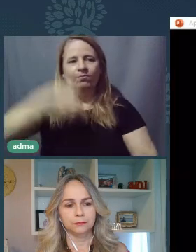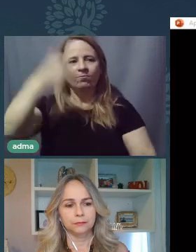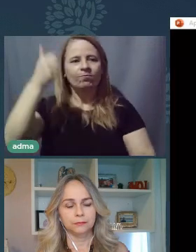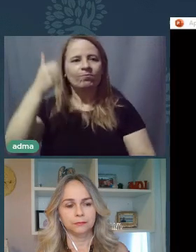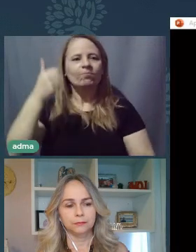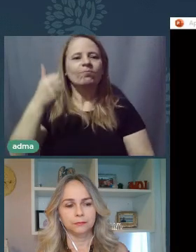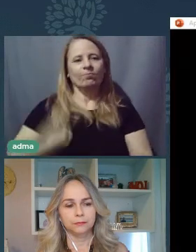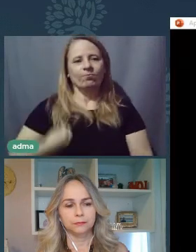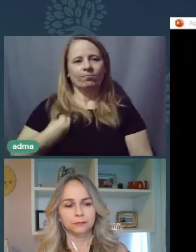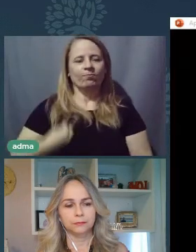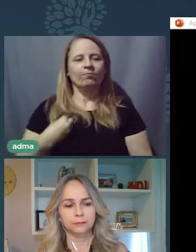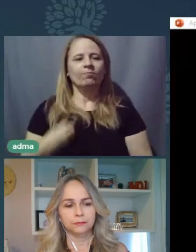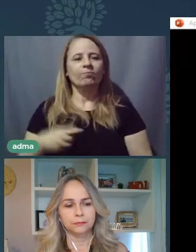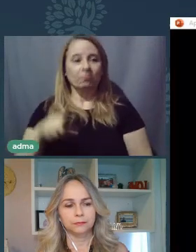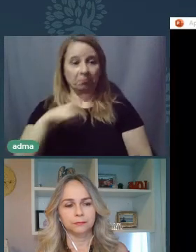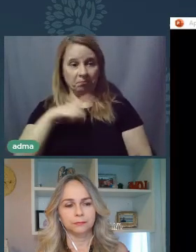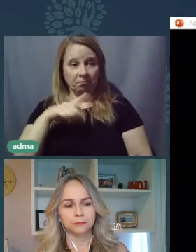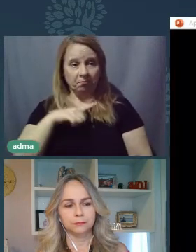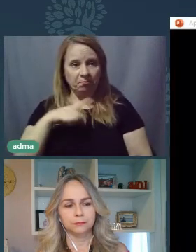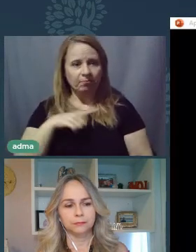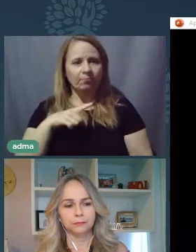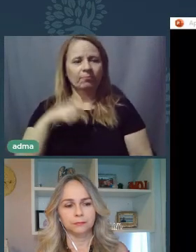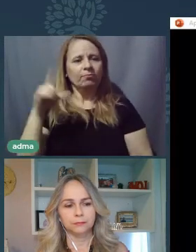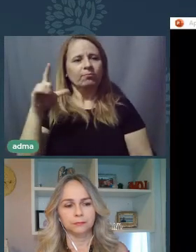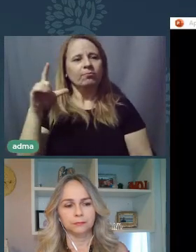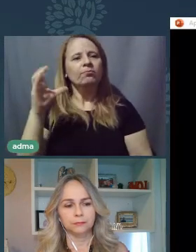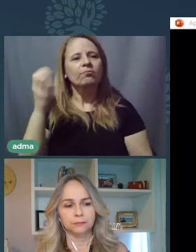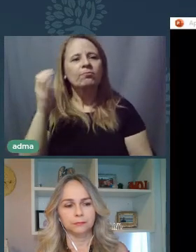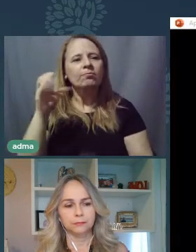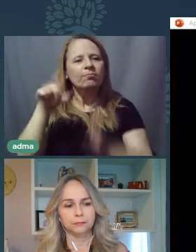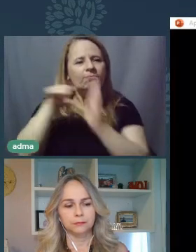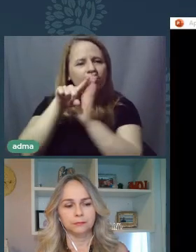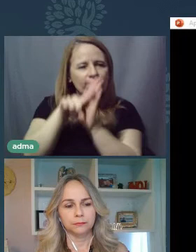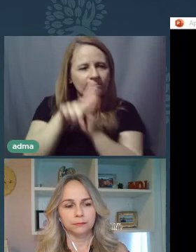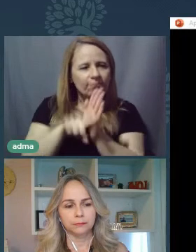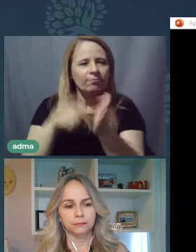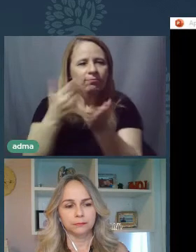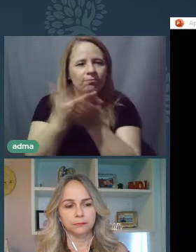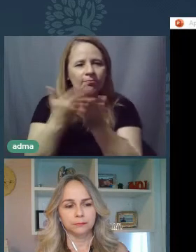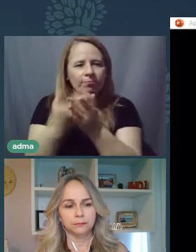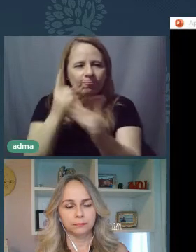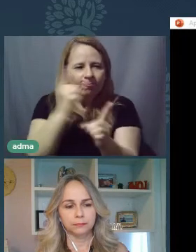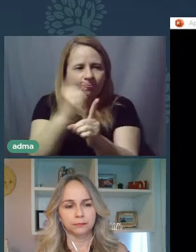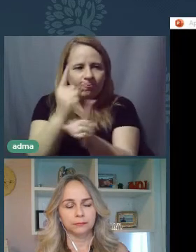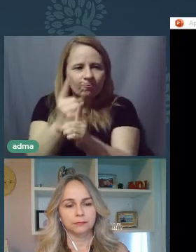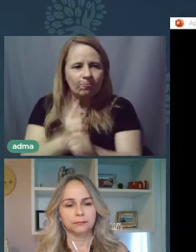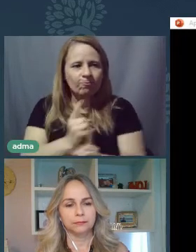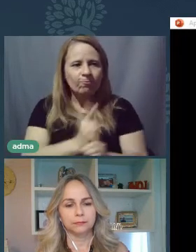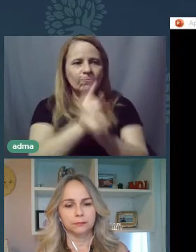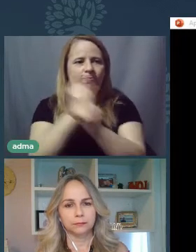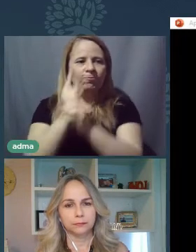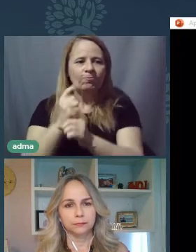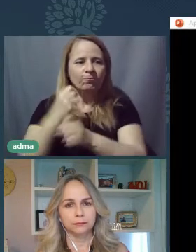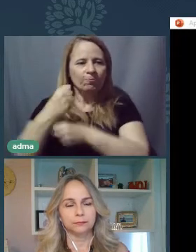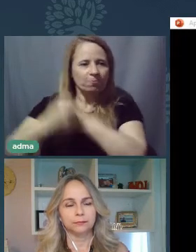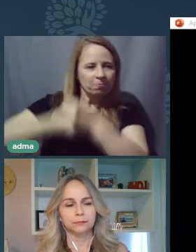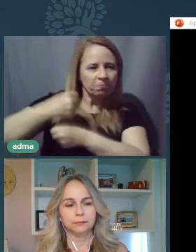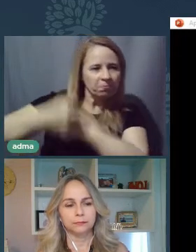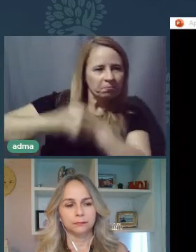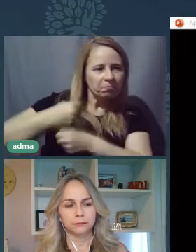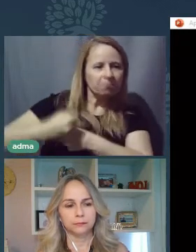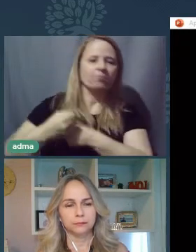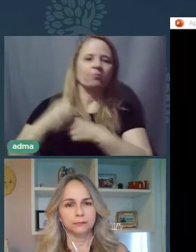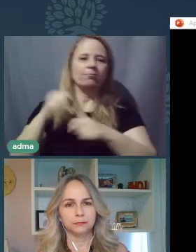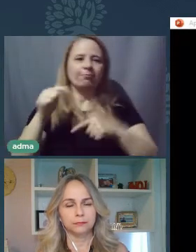Nós temos aí um corpo científico de evidências científicas muito melhores agora nos últimos anos em